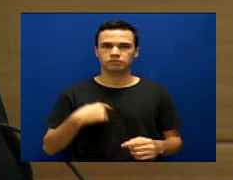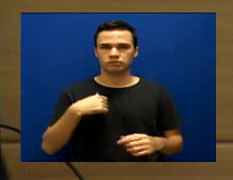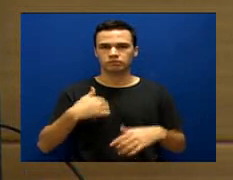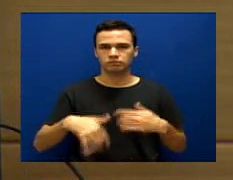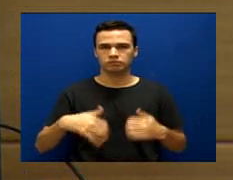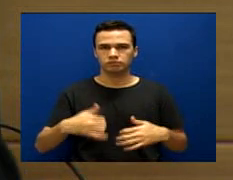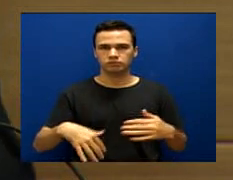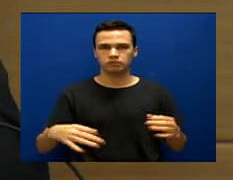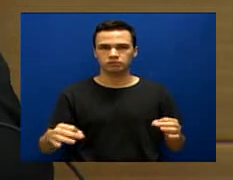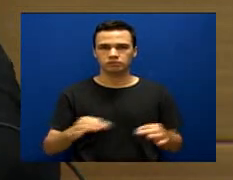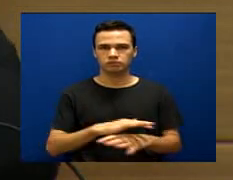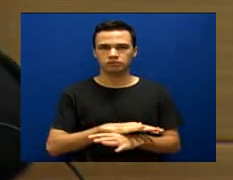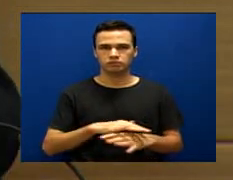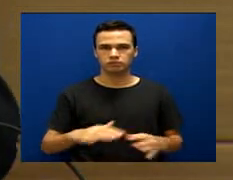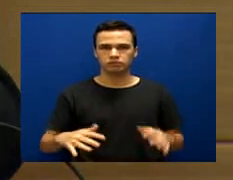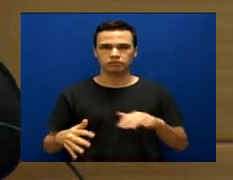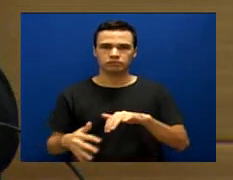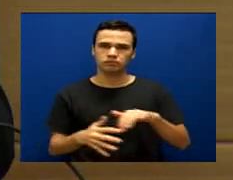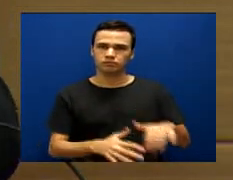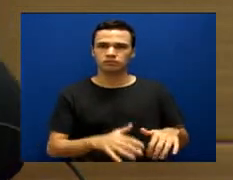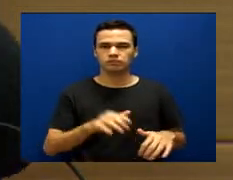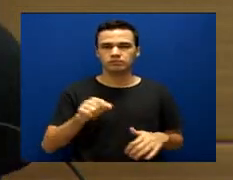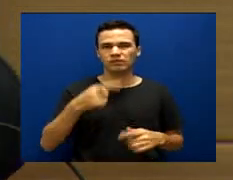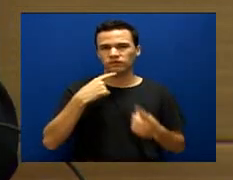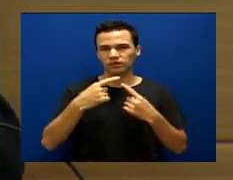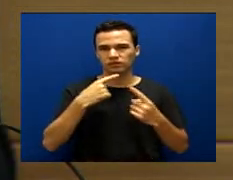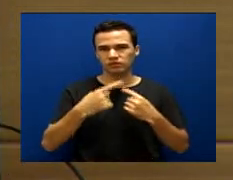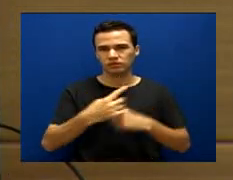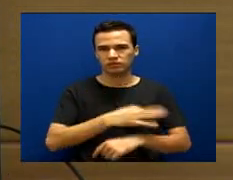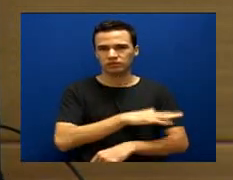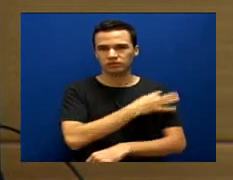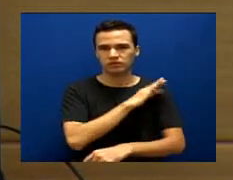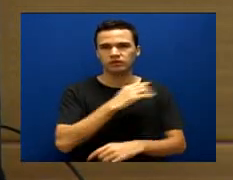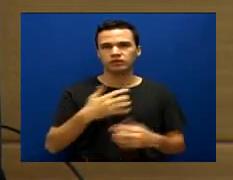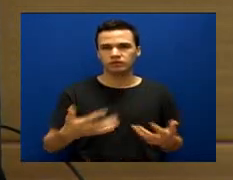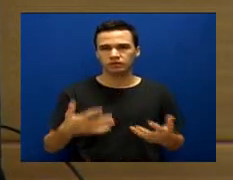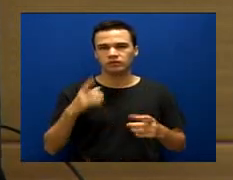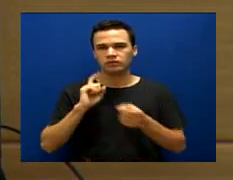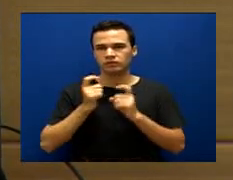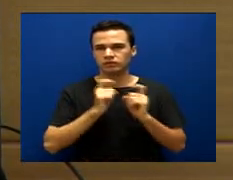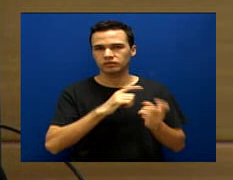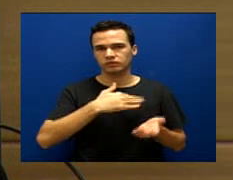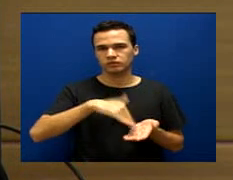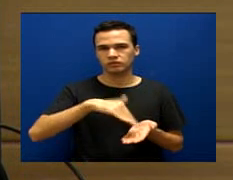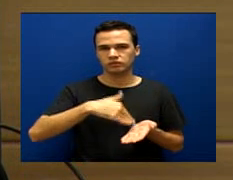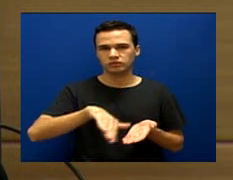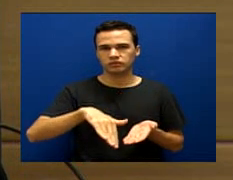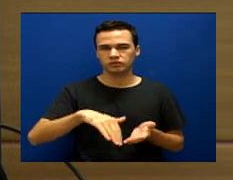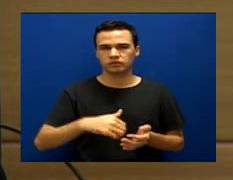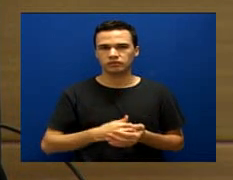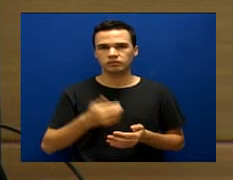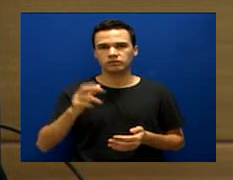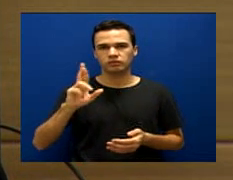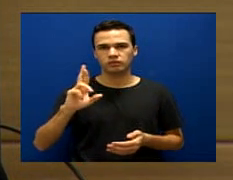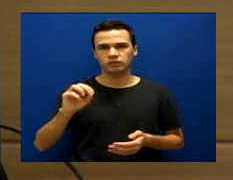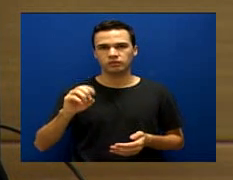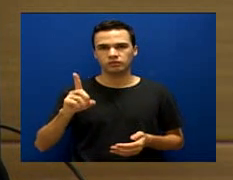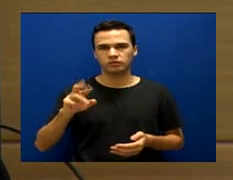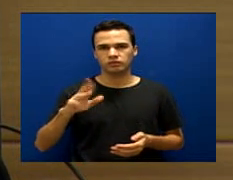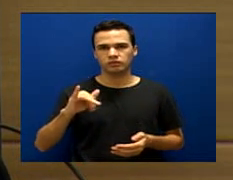encerrando a parte administrativa, fazer uma reunião com o secretário Rodrigo